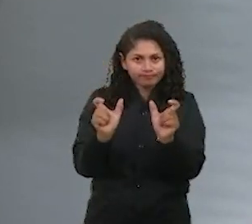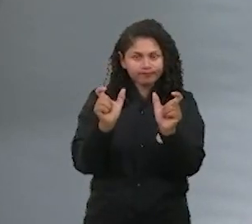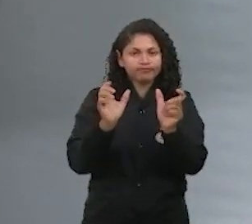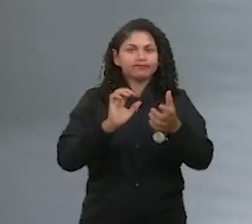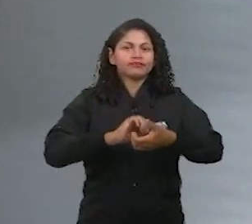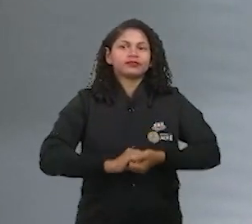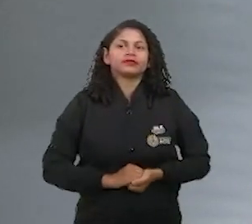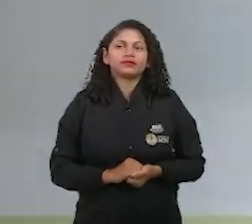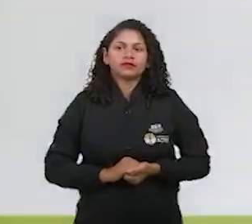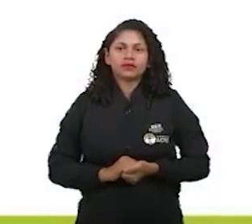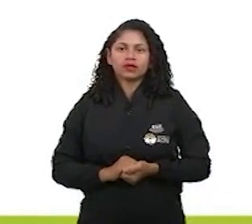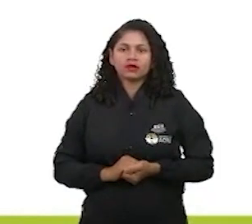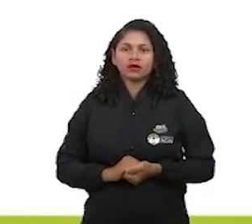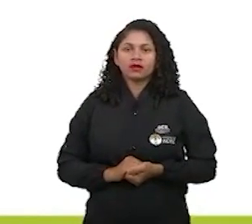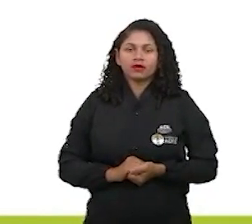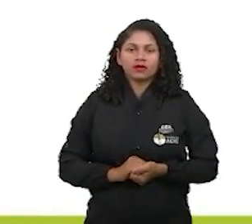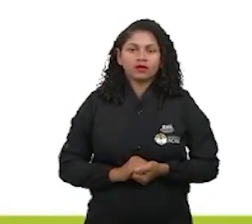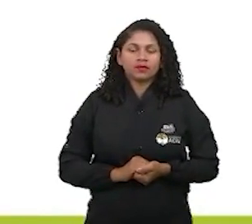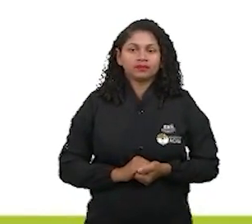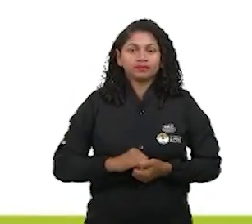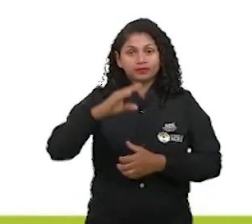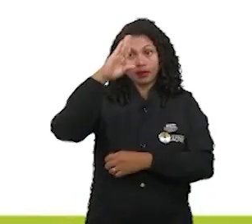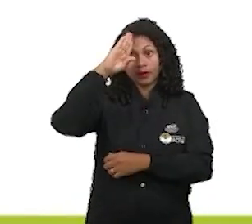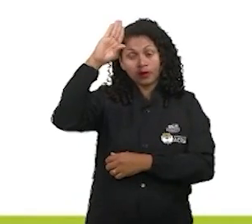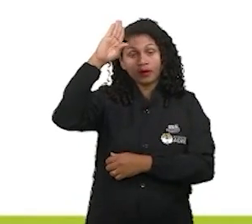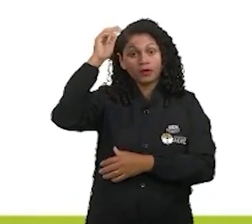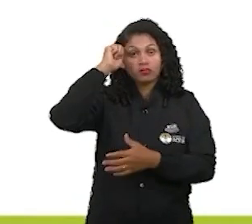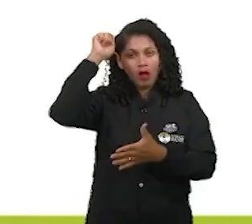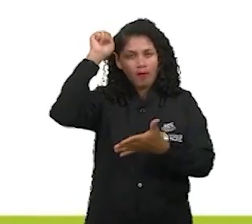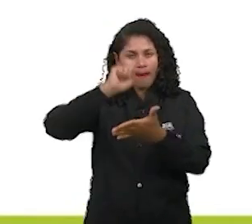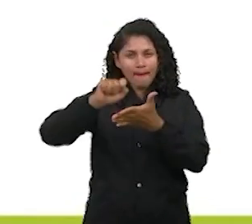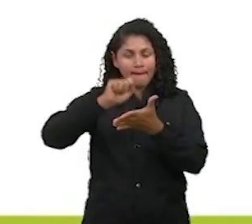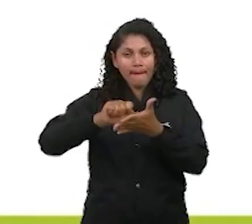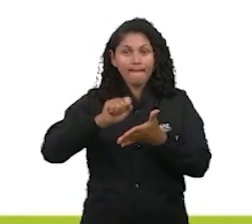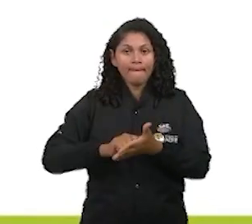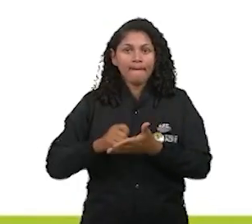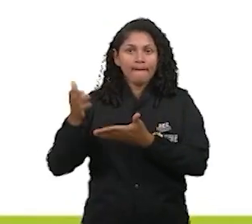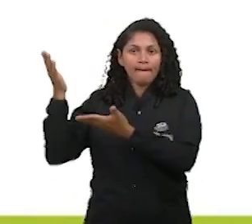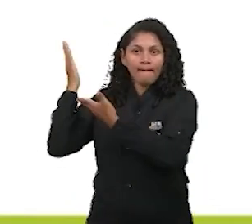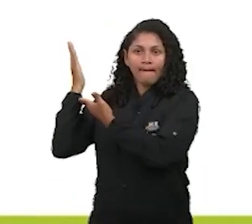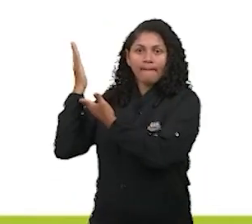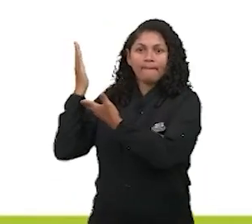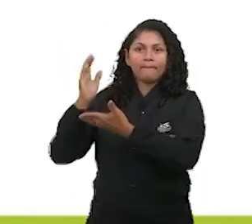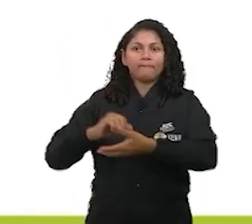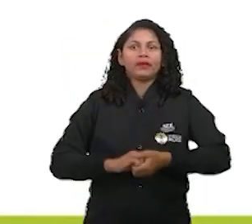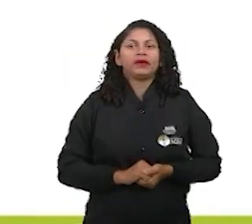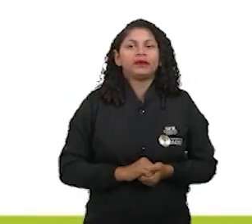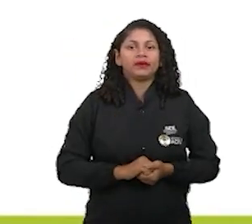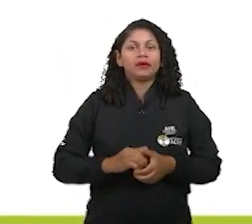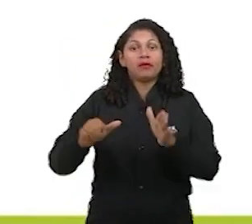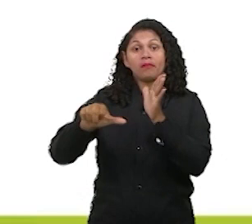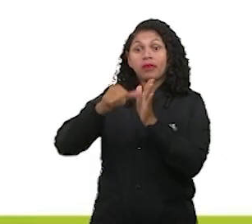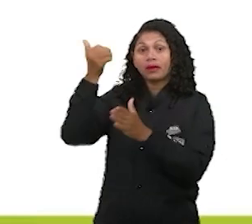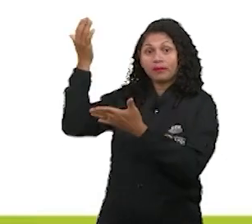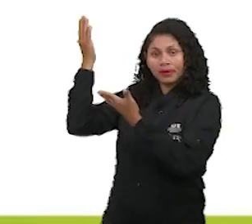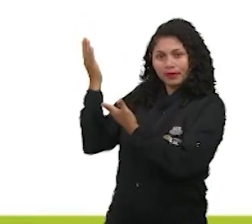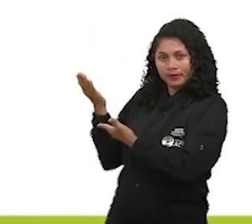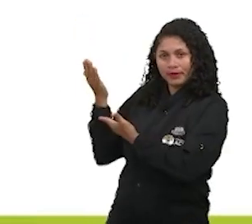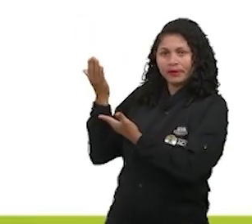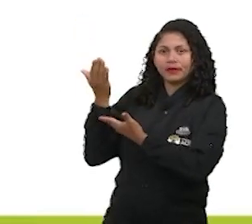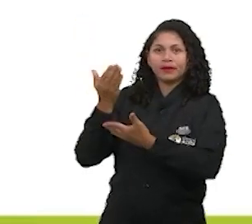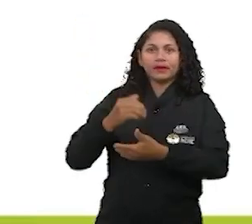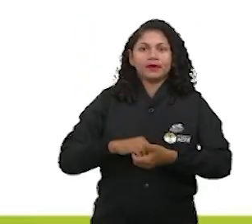Vamos continuar. Principais autores, vamos lá? Drummond de Andrade, né? Esse